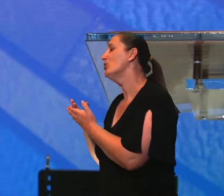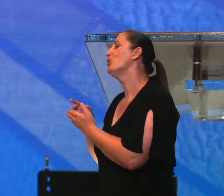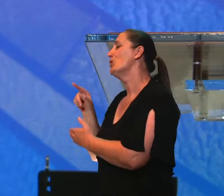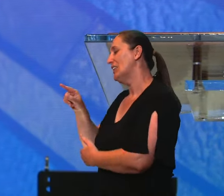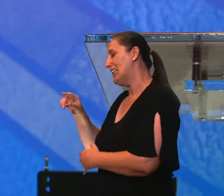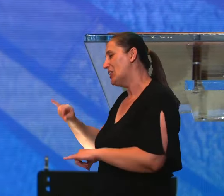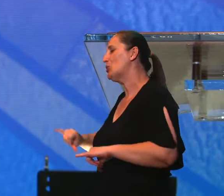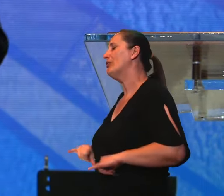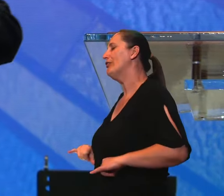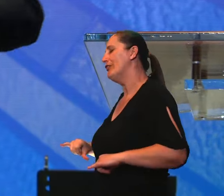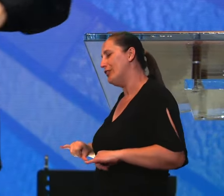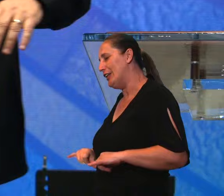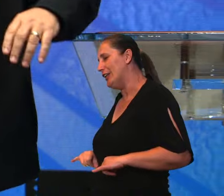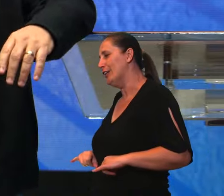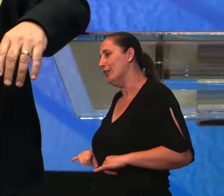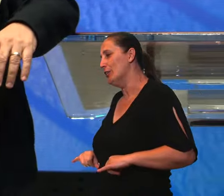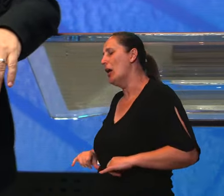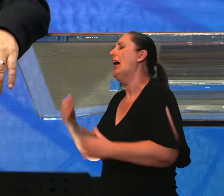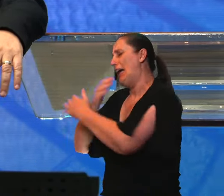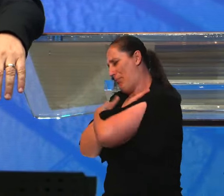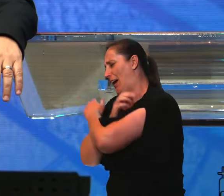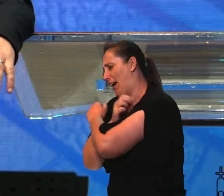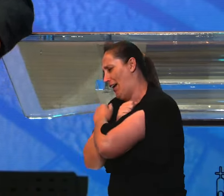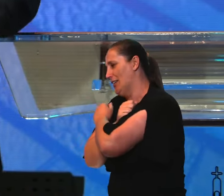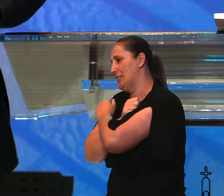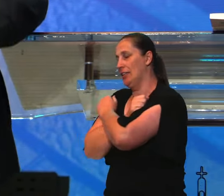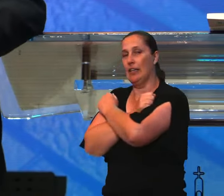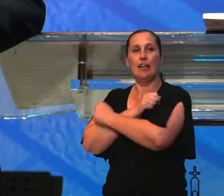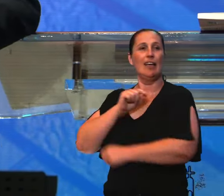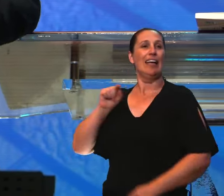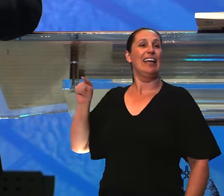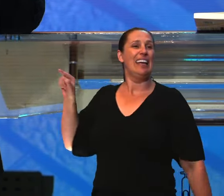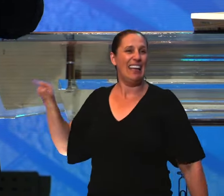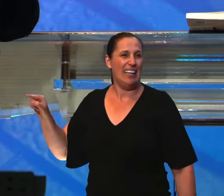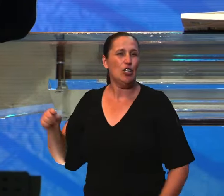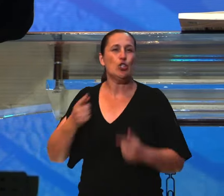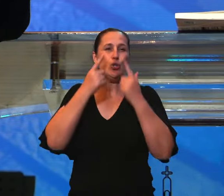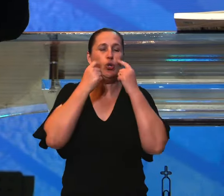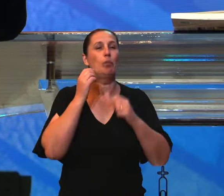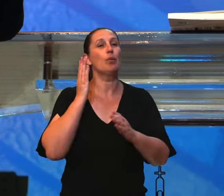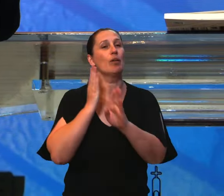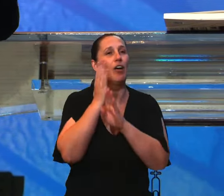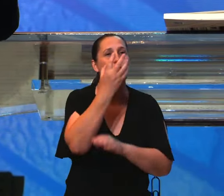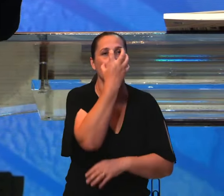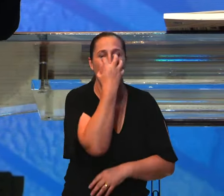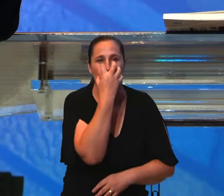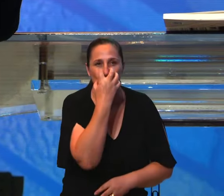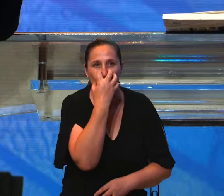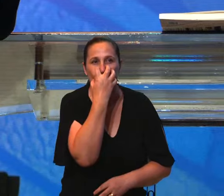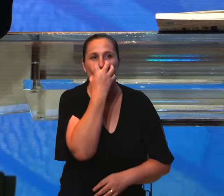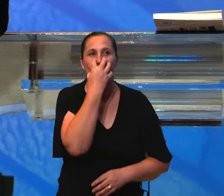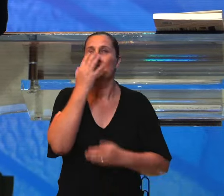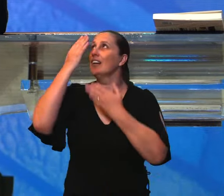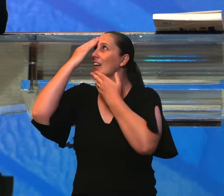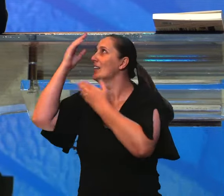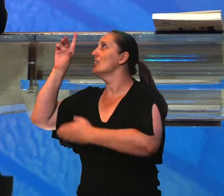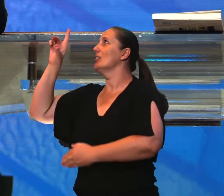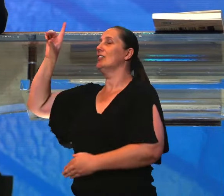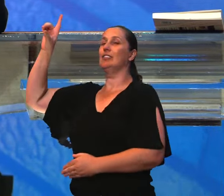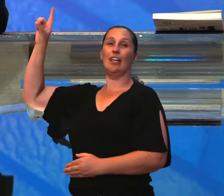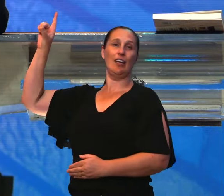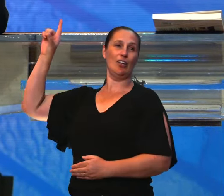Me abraça aqui e ele me abraçou ele chorou pelo cão eu chorei pelo Rafa e eu dou graças a Deus que a gente tava agarrado num corredor interno